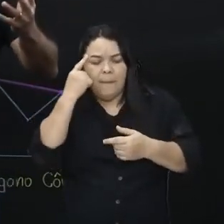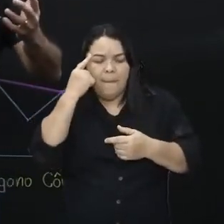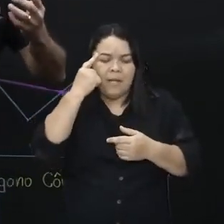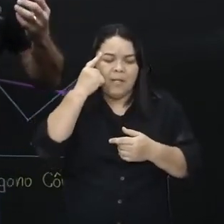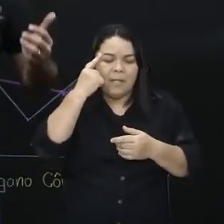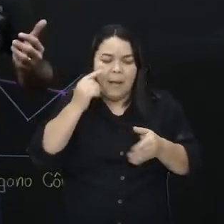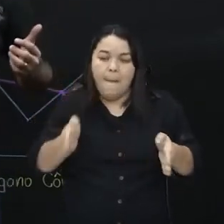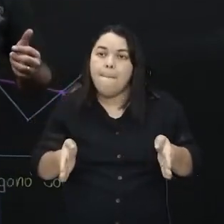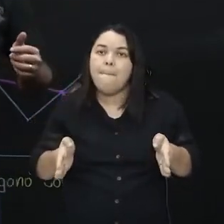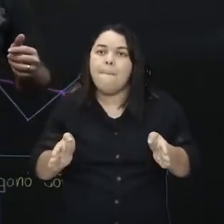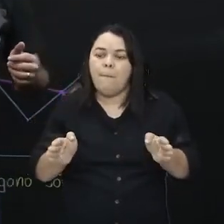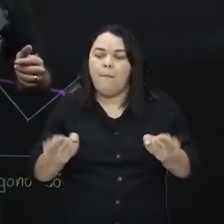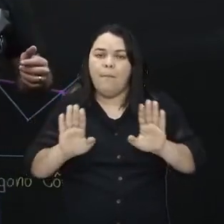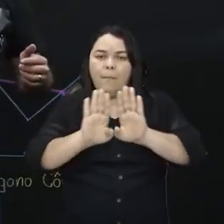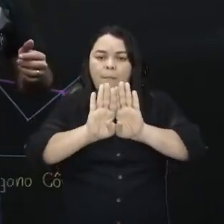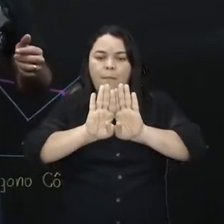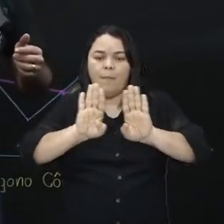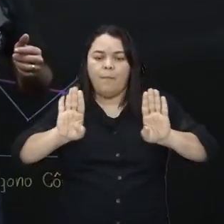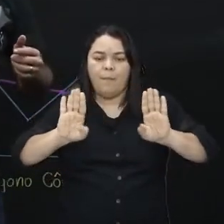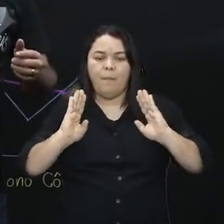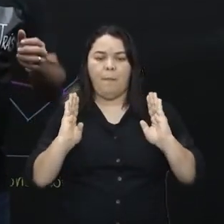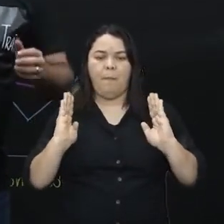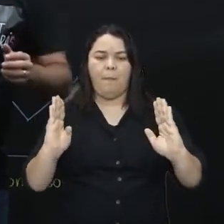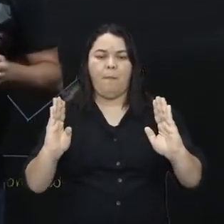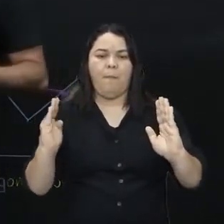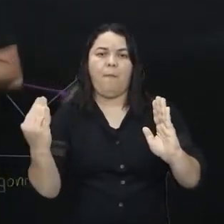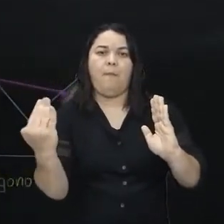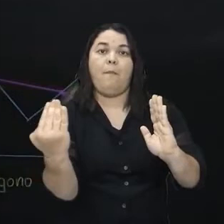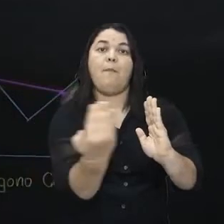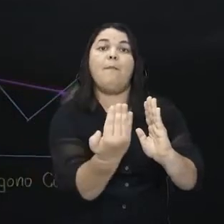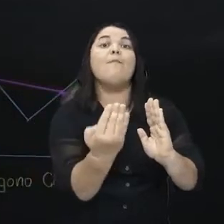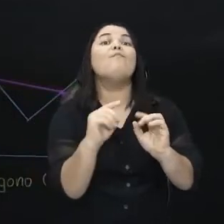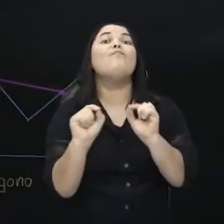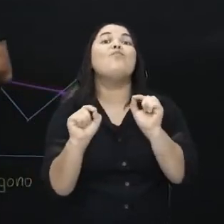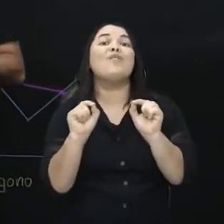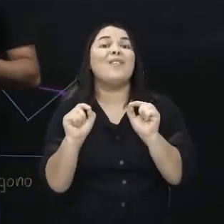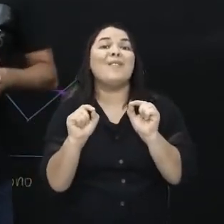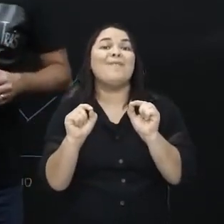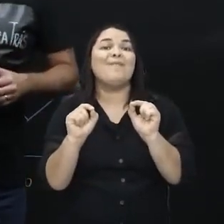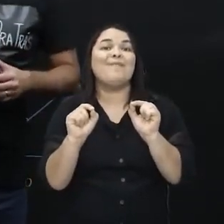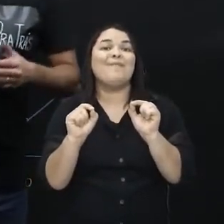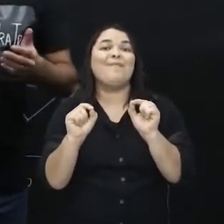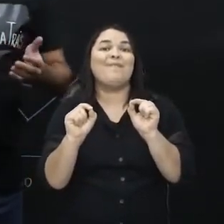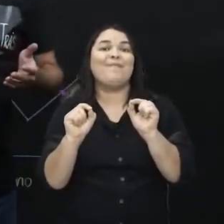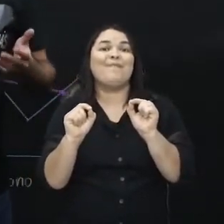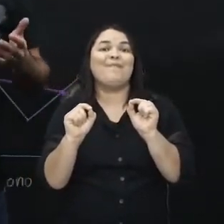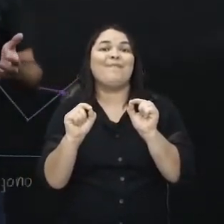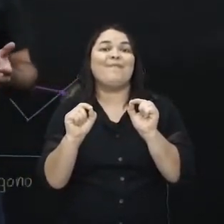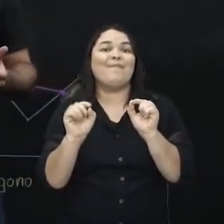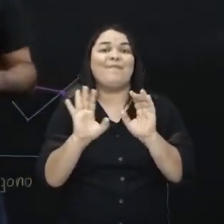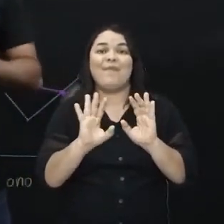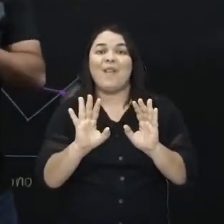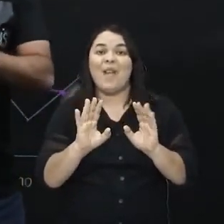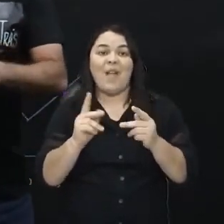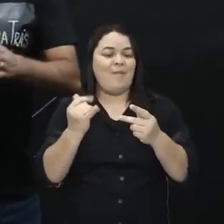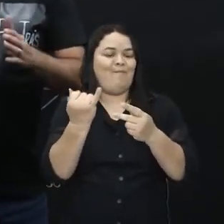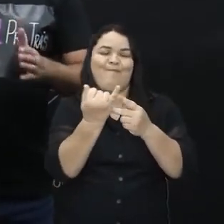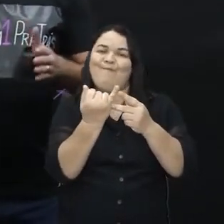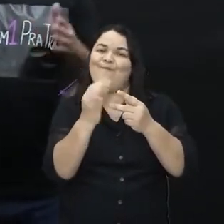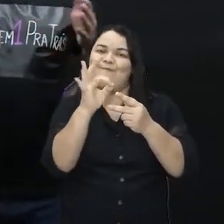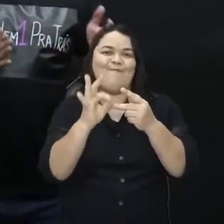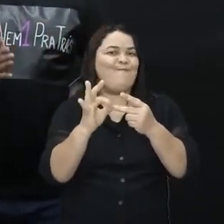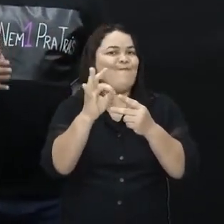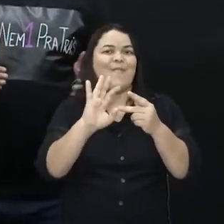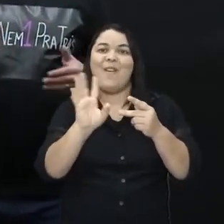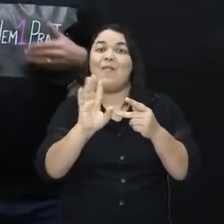as paredes, inclusive chão e teto, aí não mais a gente considera como sendo polígono. Aí vai